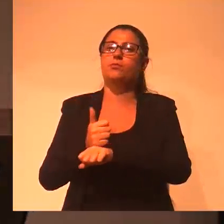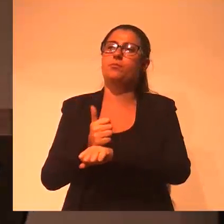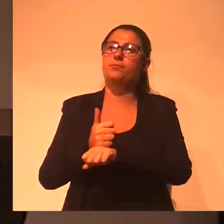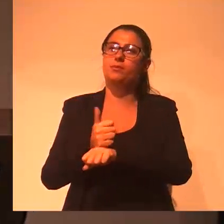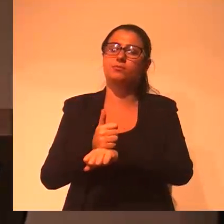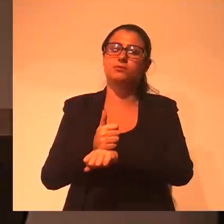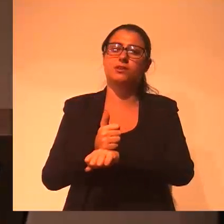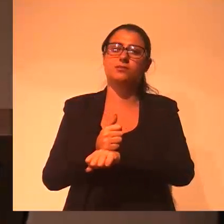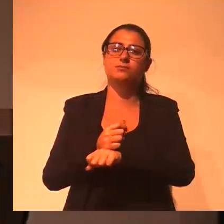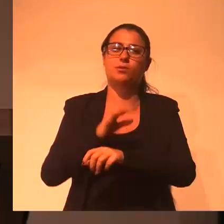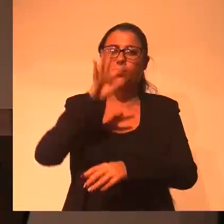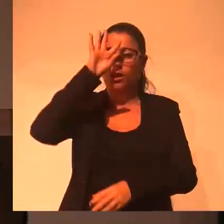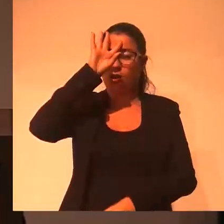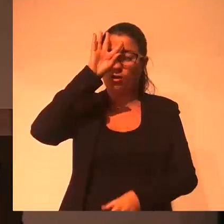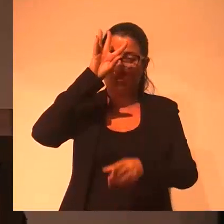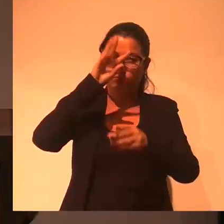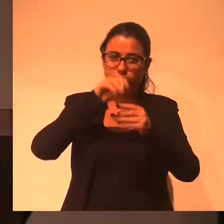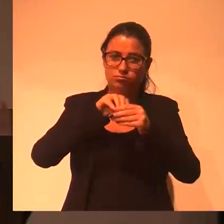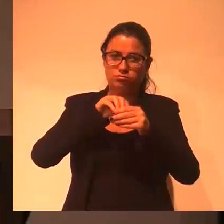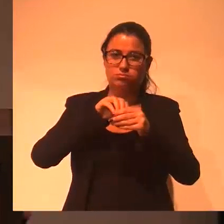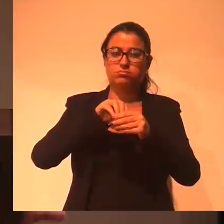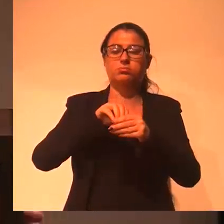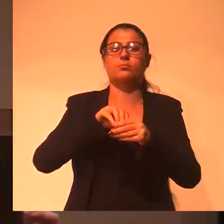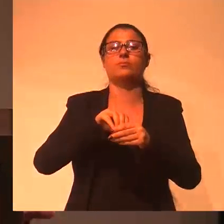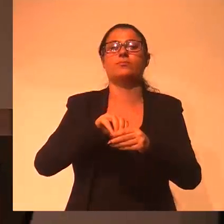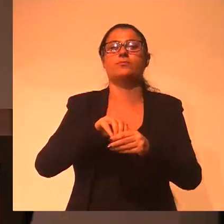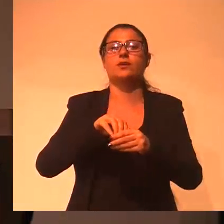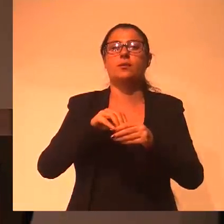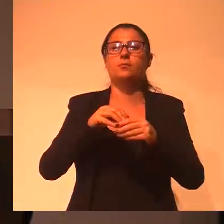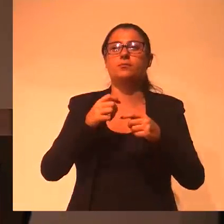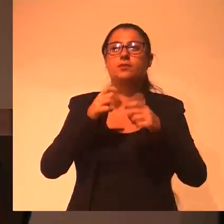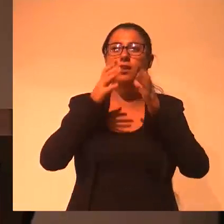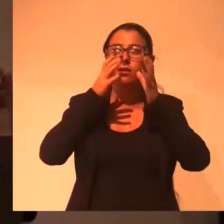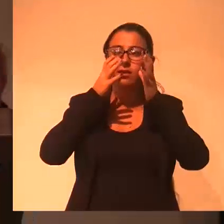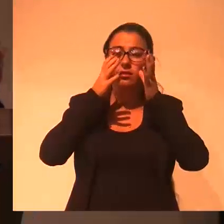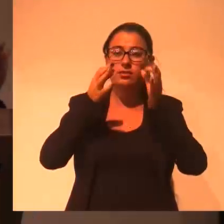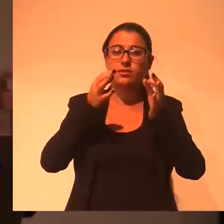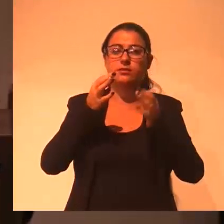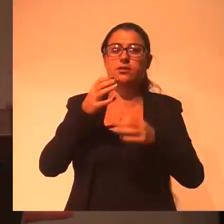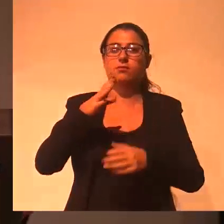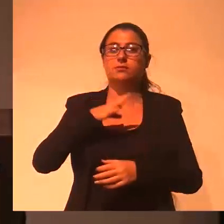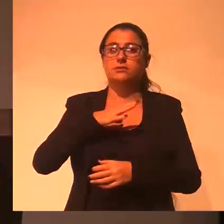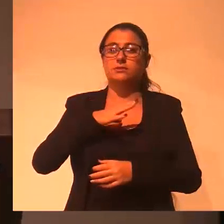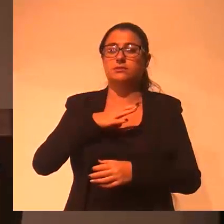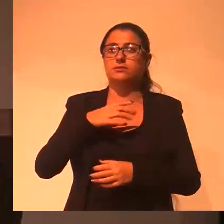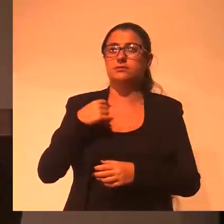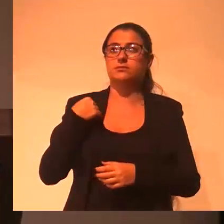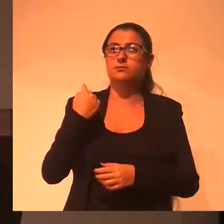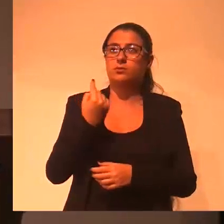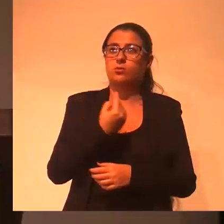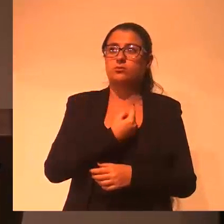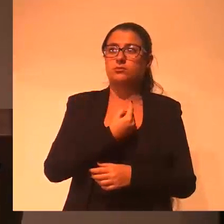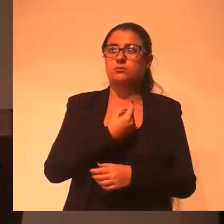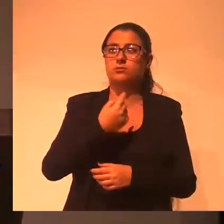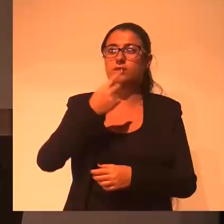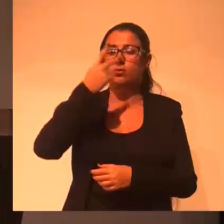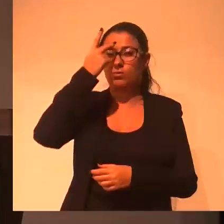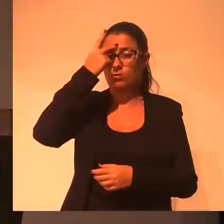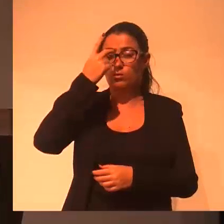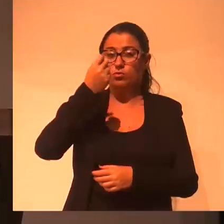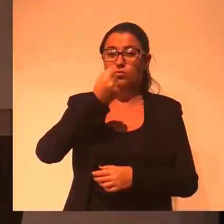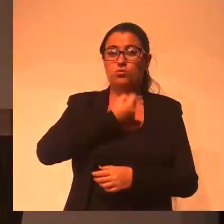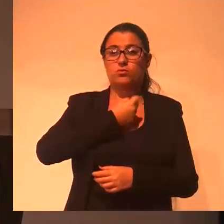meu raciocínio, gostaria de trazer só essa reflexão para a nossa cidade. O suicídio é uma das principais causas de mortalidade no Brasil. E